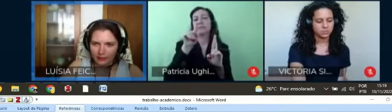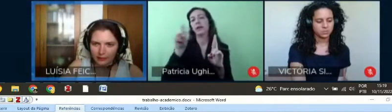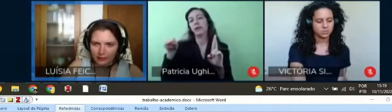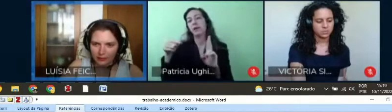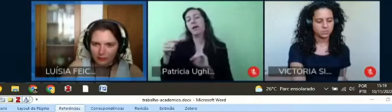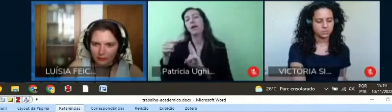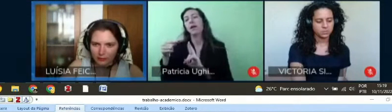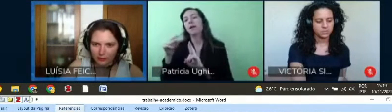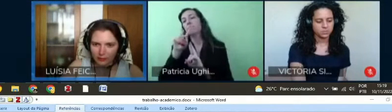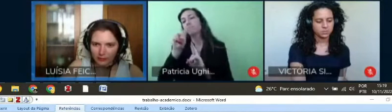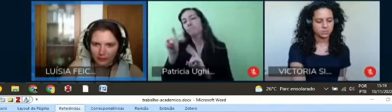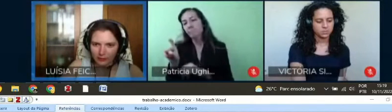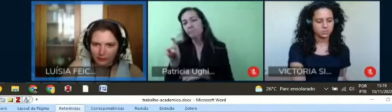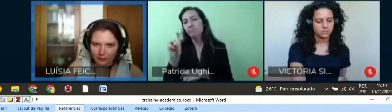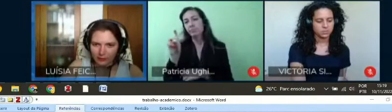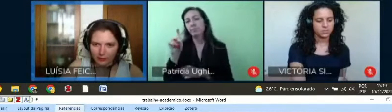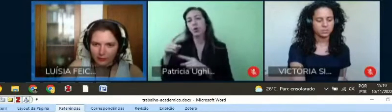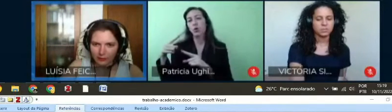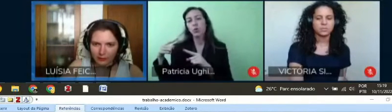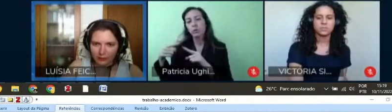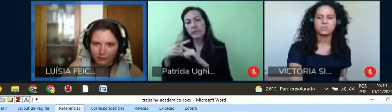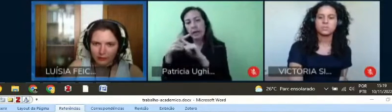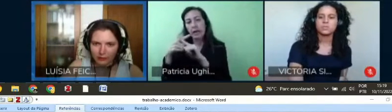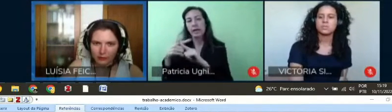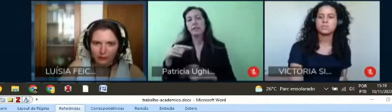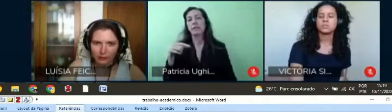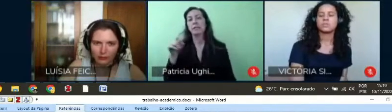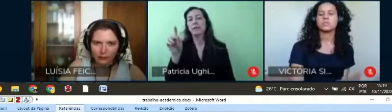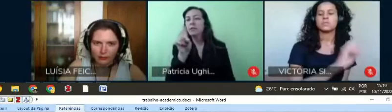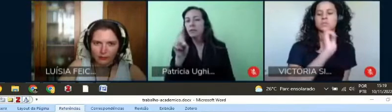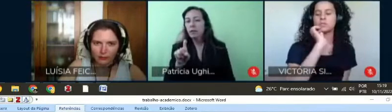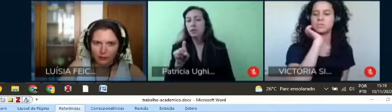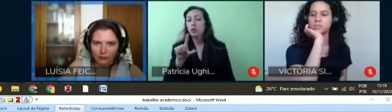cruzada, da escolhe lá, que agora é